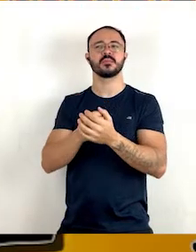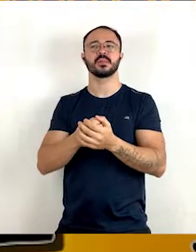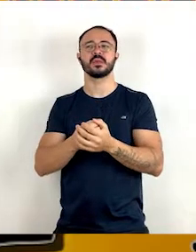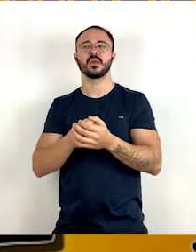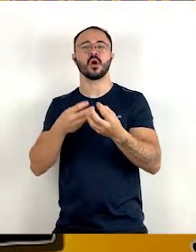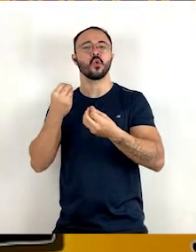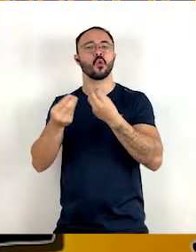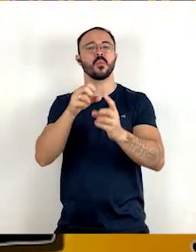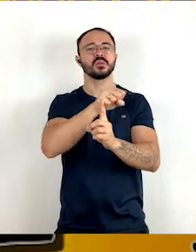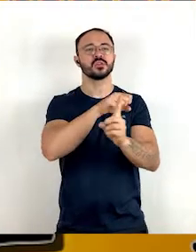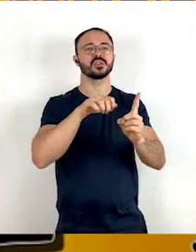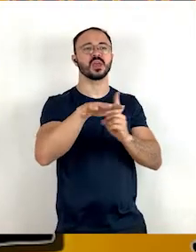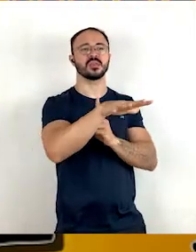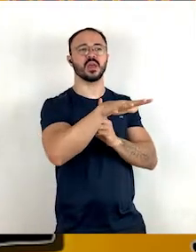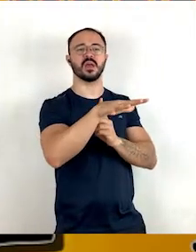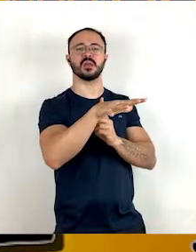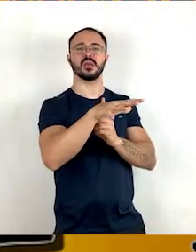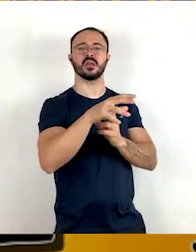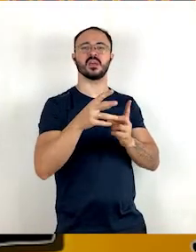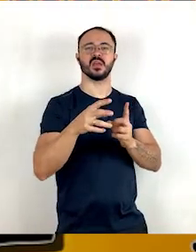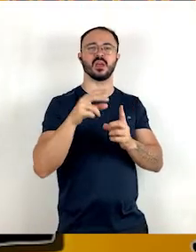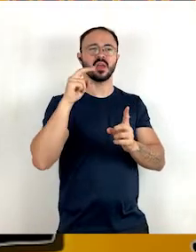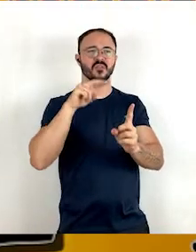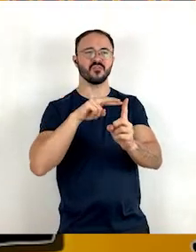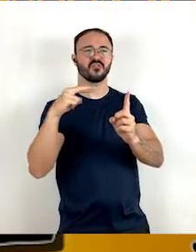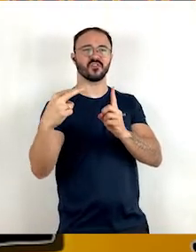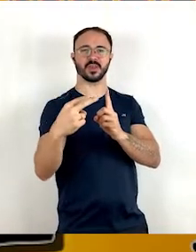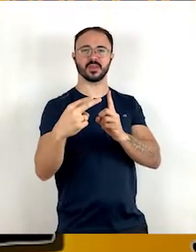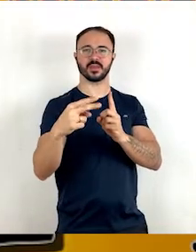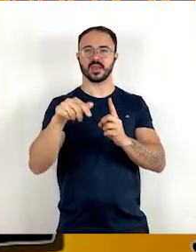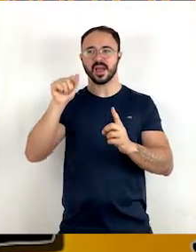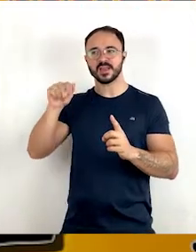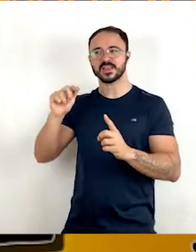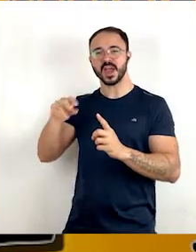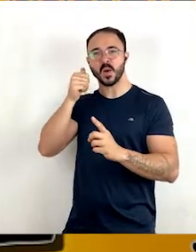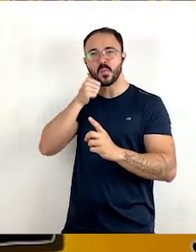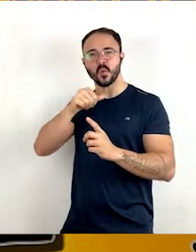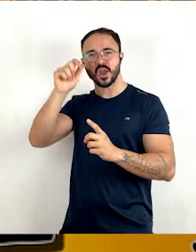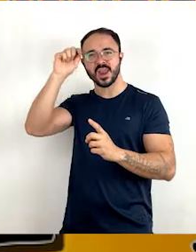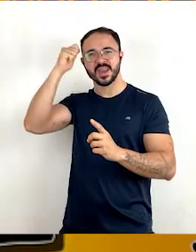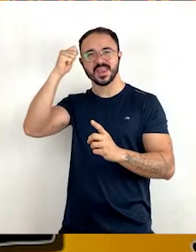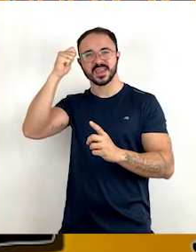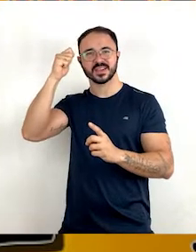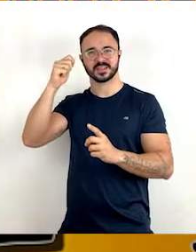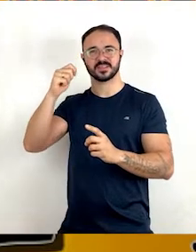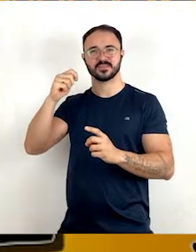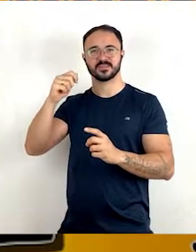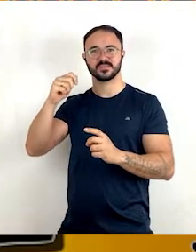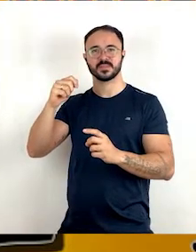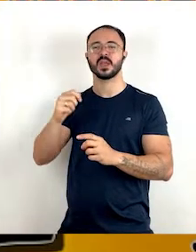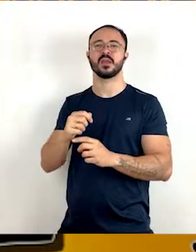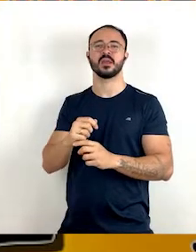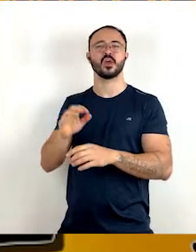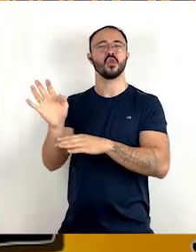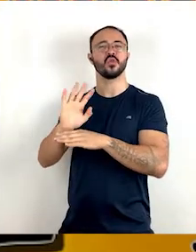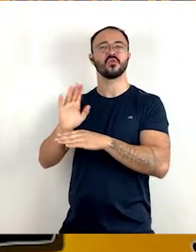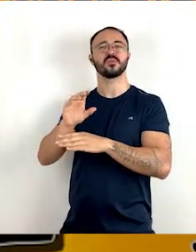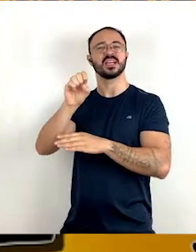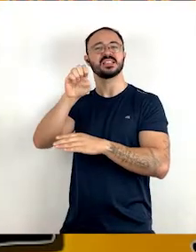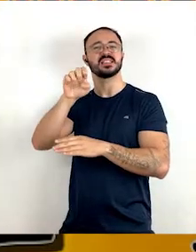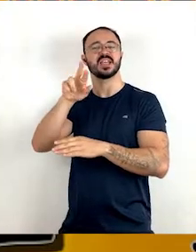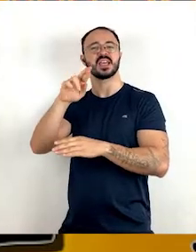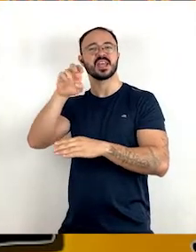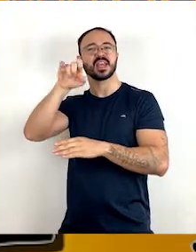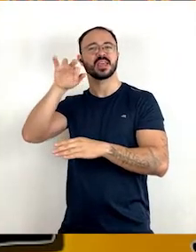vem tratando, né, olhando para essa atriz que está desenvolvendo o papel da Ariel,